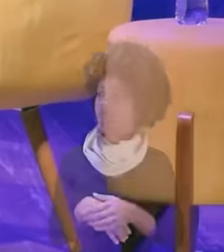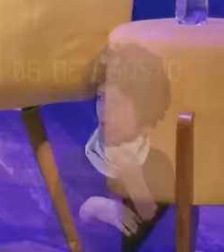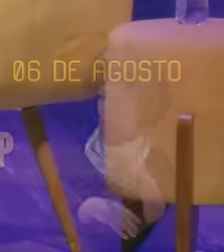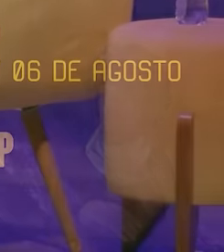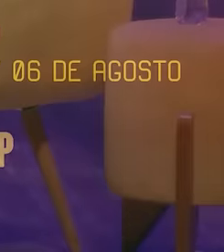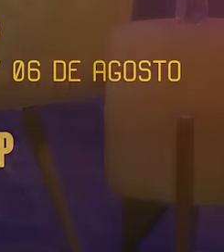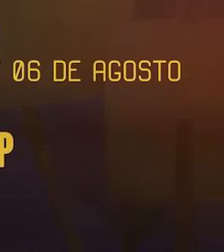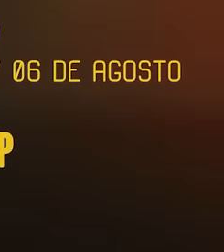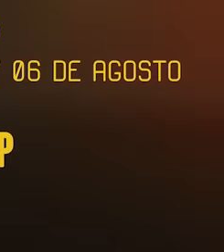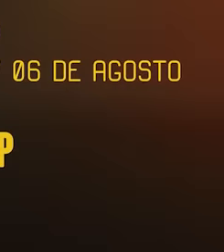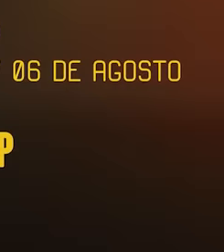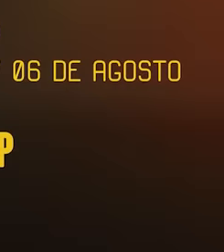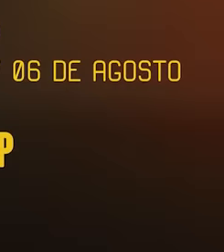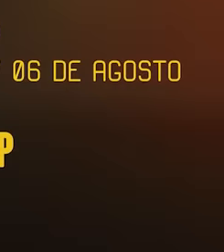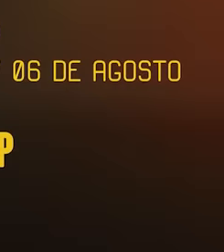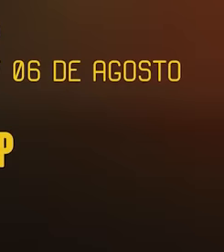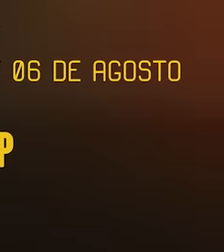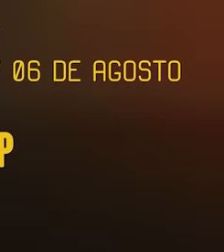tá bom